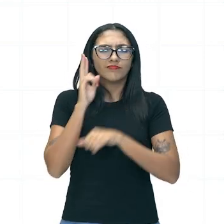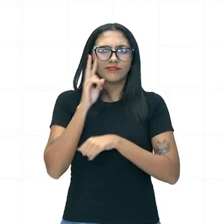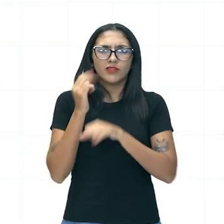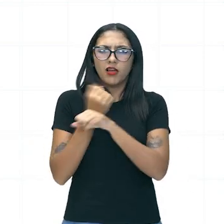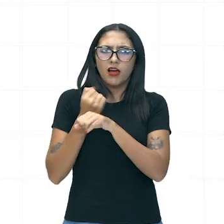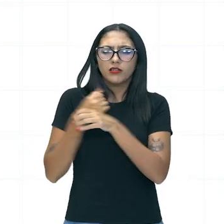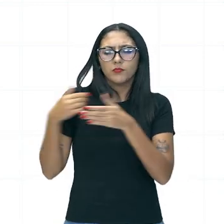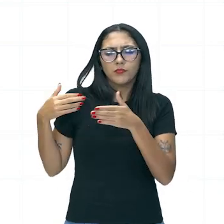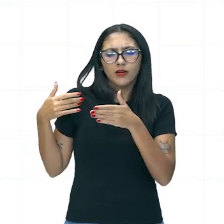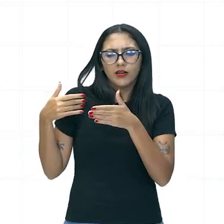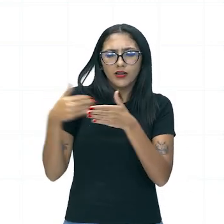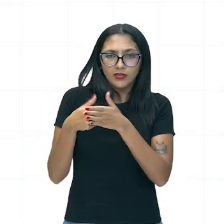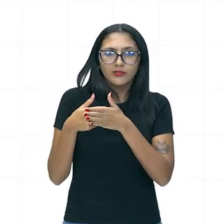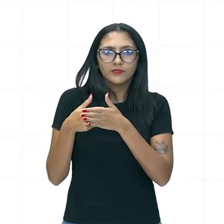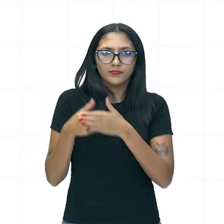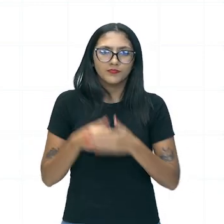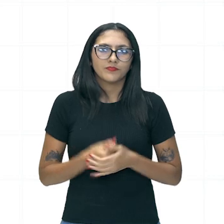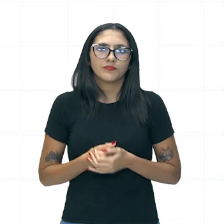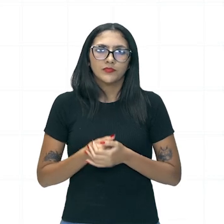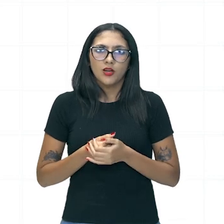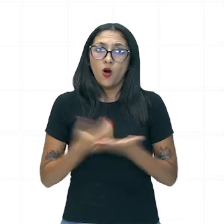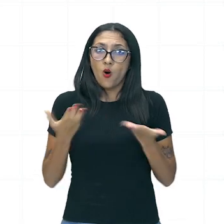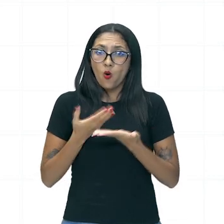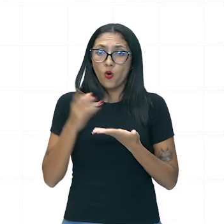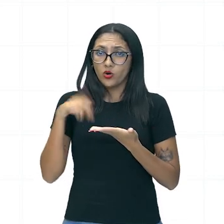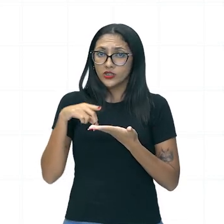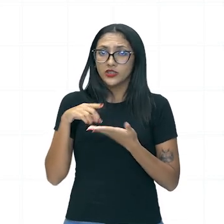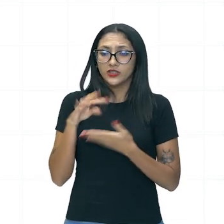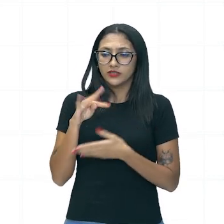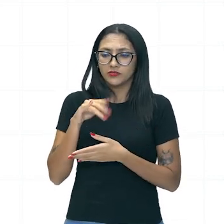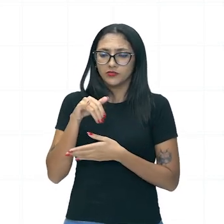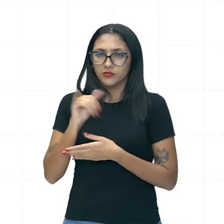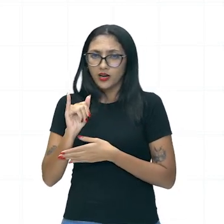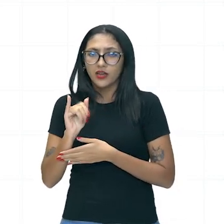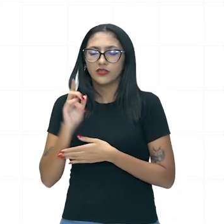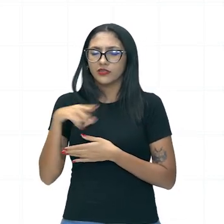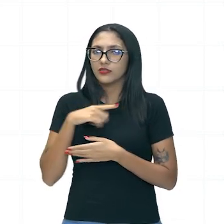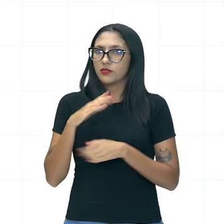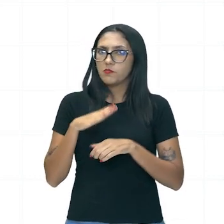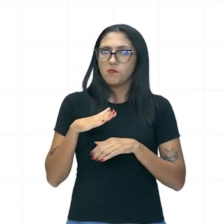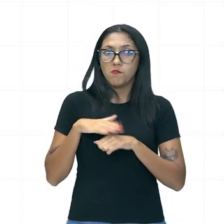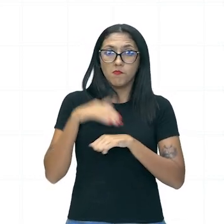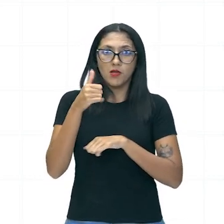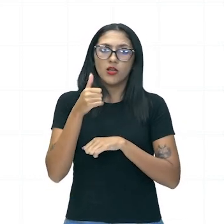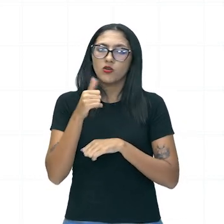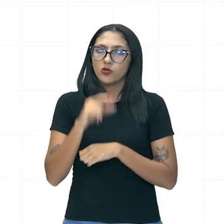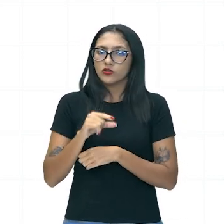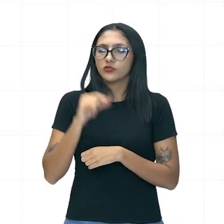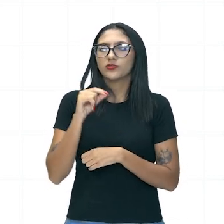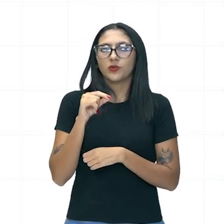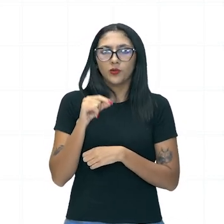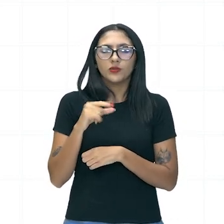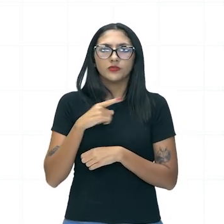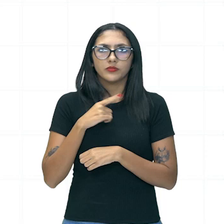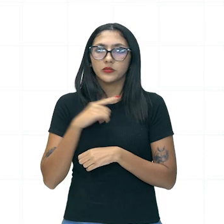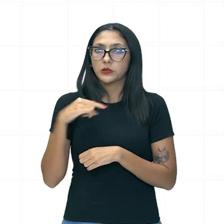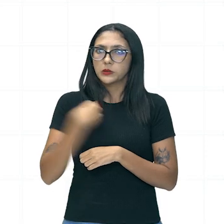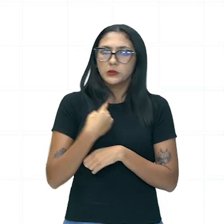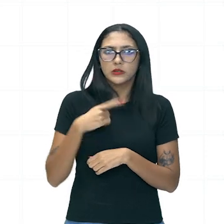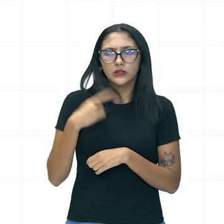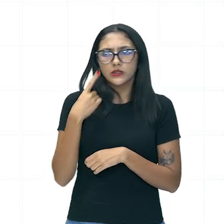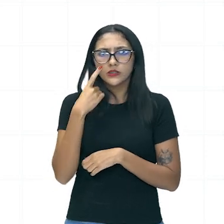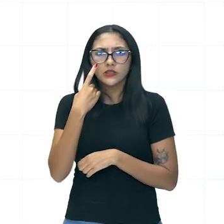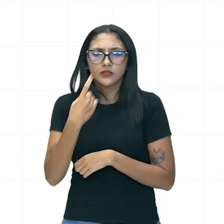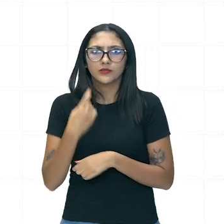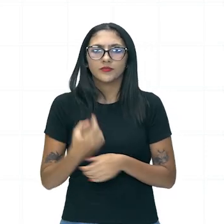e hoje um try é a melhor opção para marcar pontos, tornando o jogo mais emocionante. Então eu vou